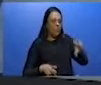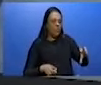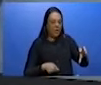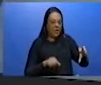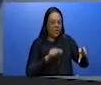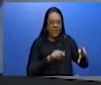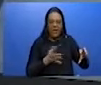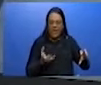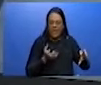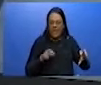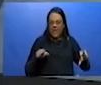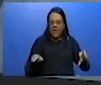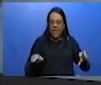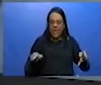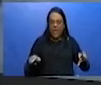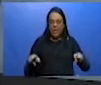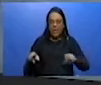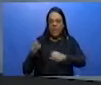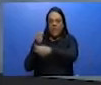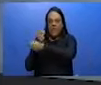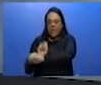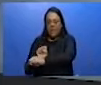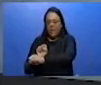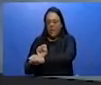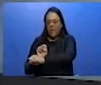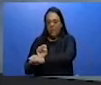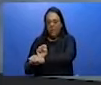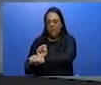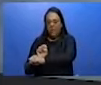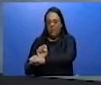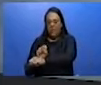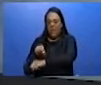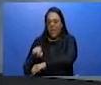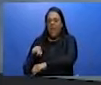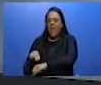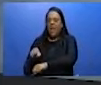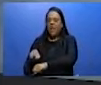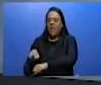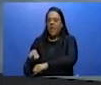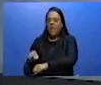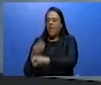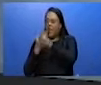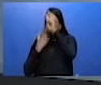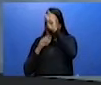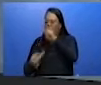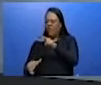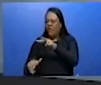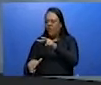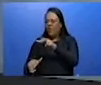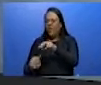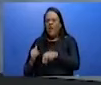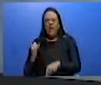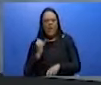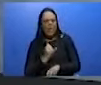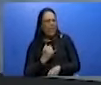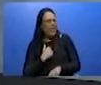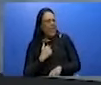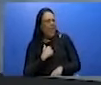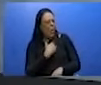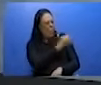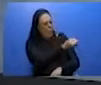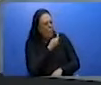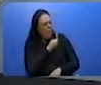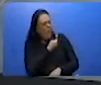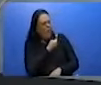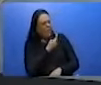prisioneiros com a tribo vencedora. Só que o prisioneiro, o índio que estava prisioneiro, ele falava, não, me mata, eu sou um